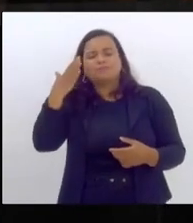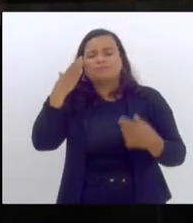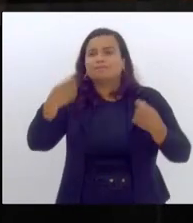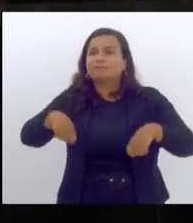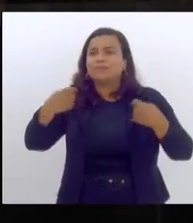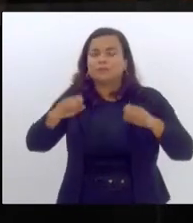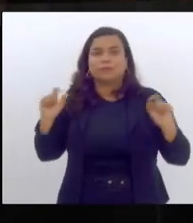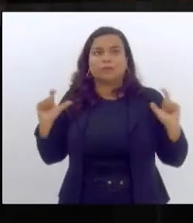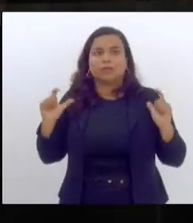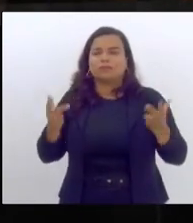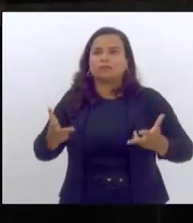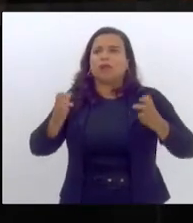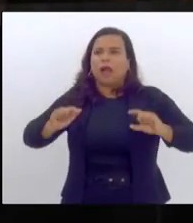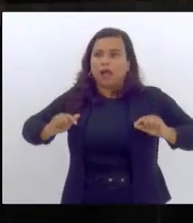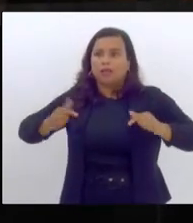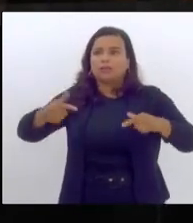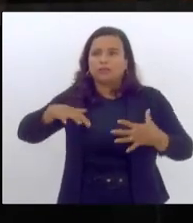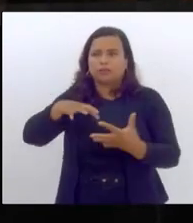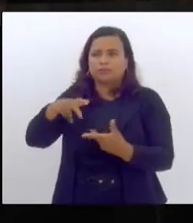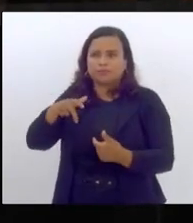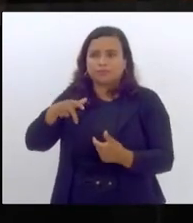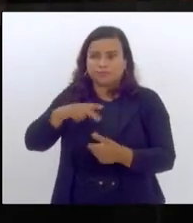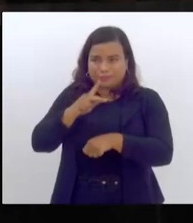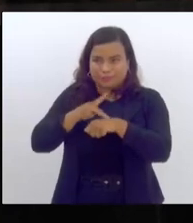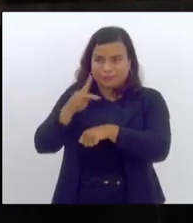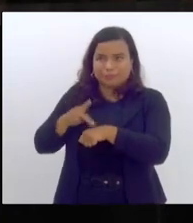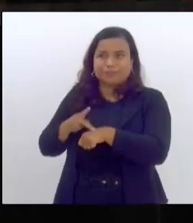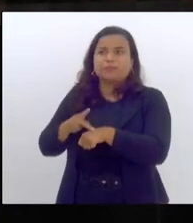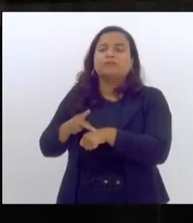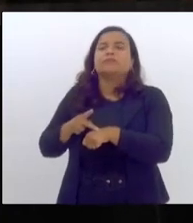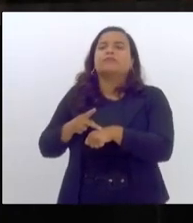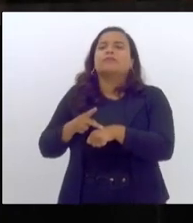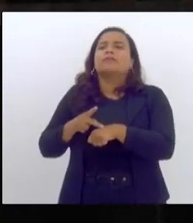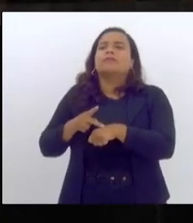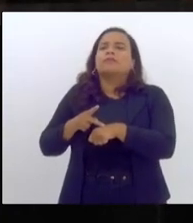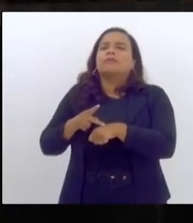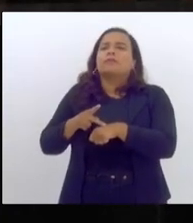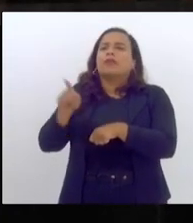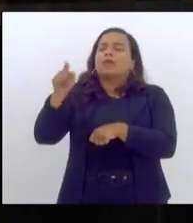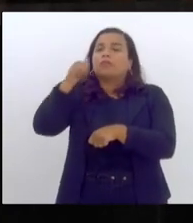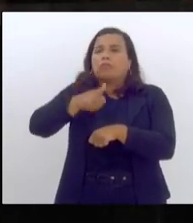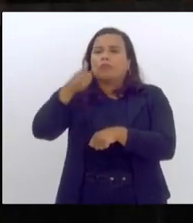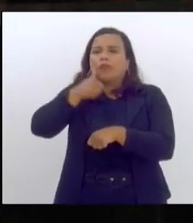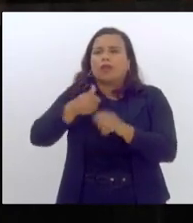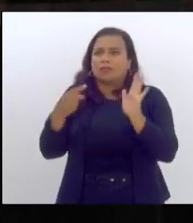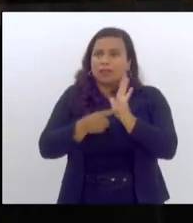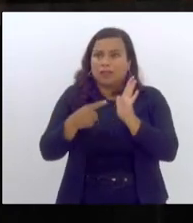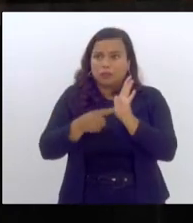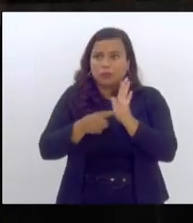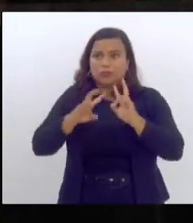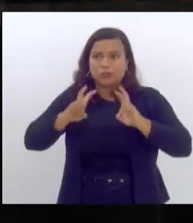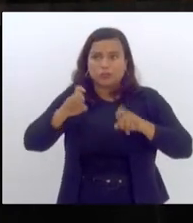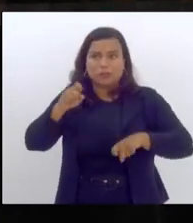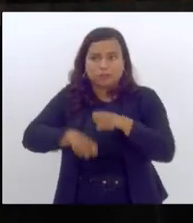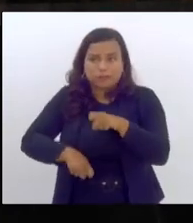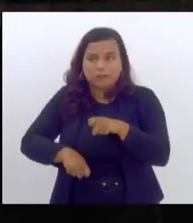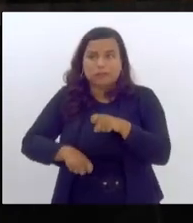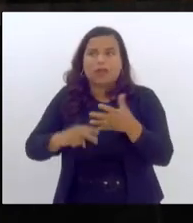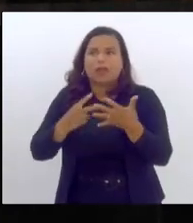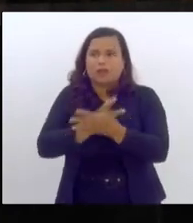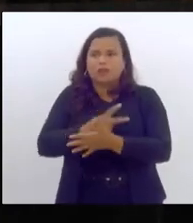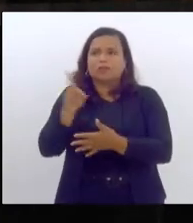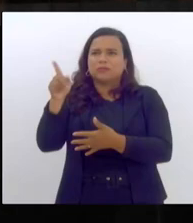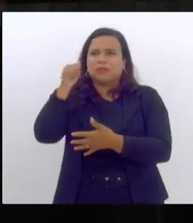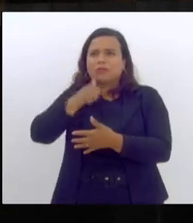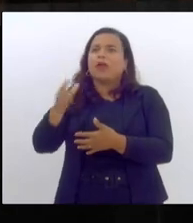que têm coibido. Naquele momento, aquela mulher que estava denunciando Daniel Alves sob estupro, ela pôde ter